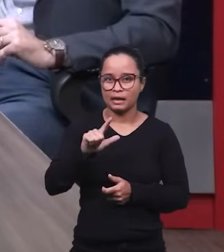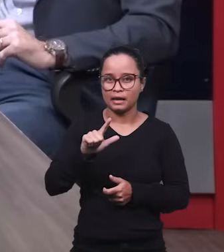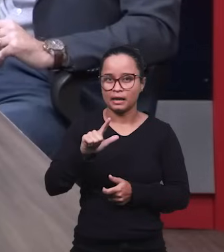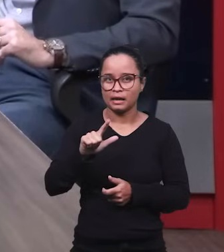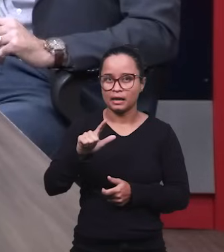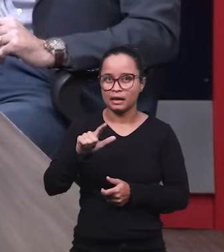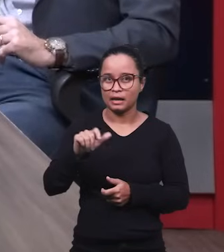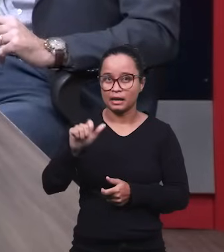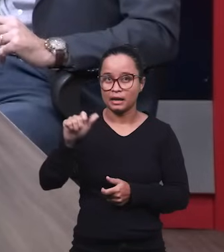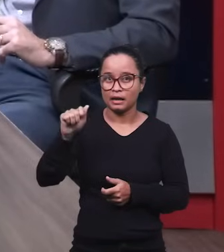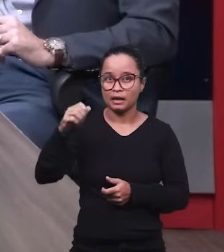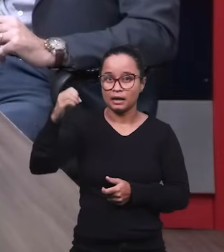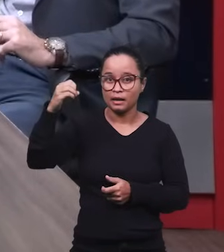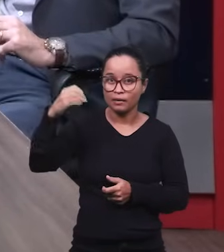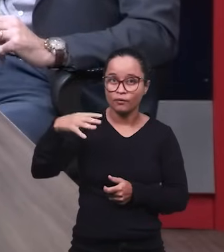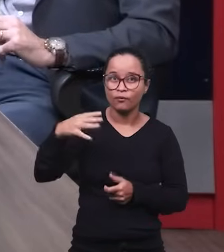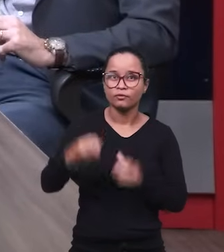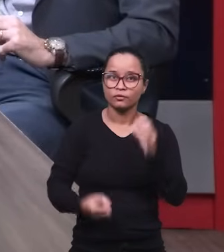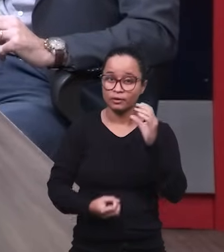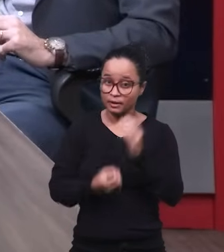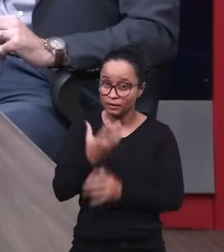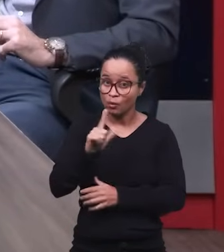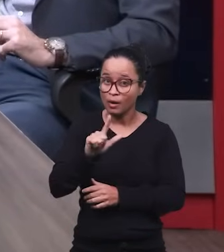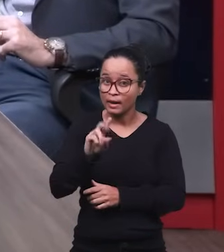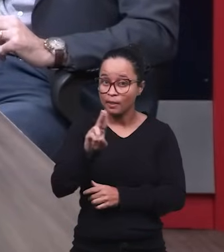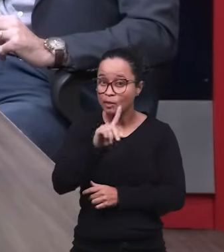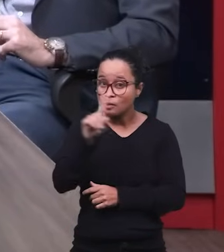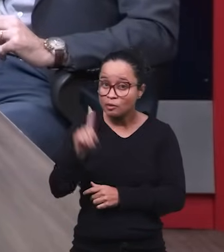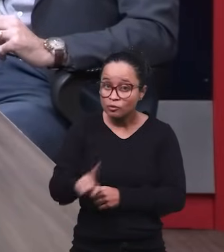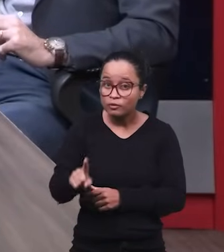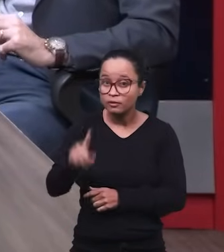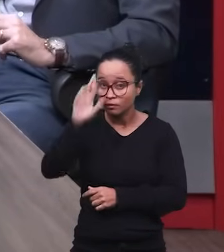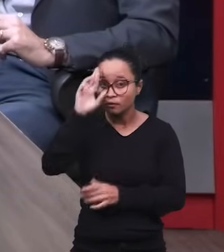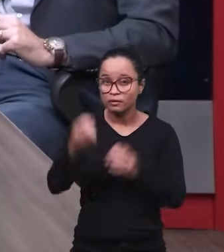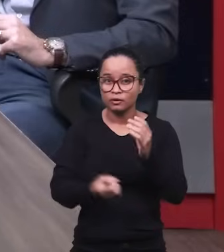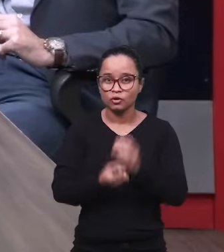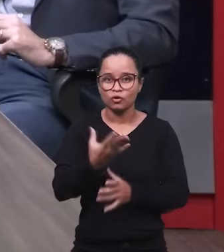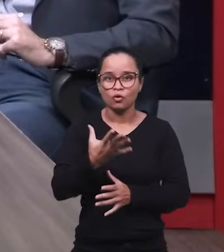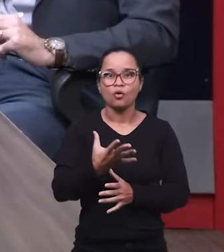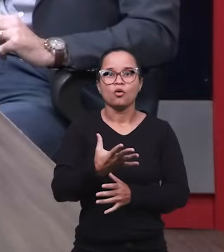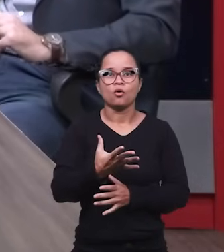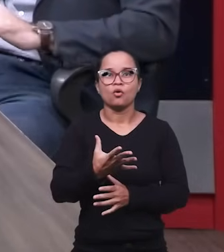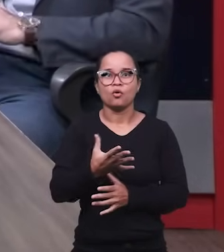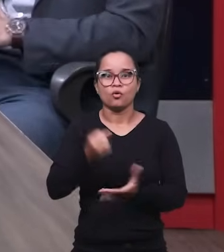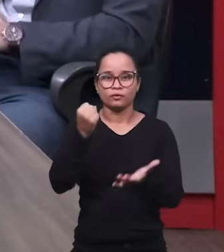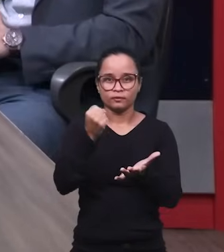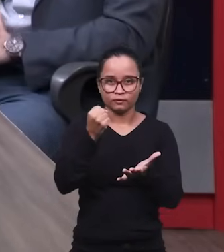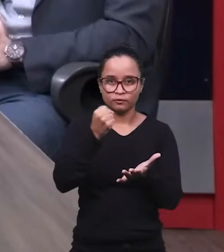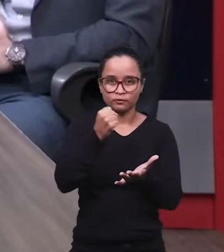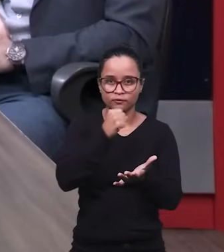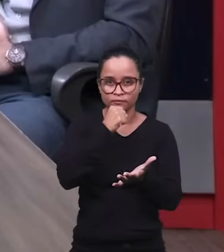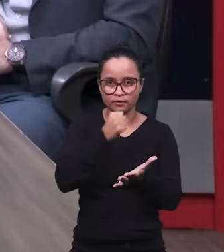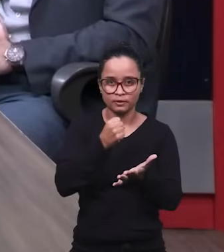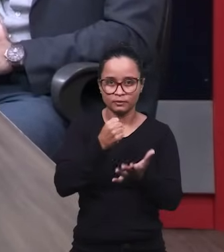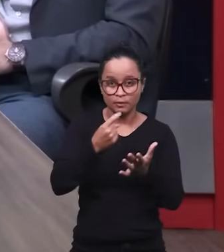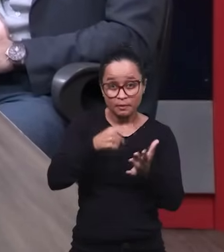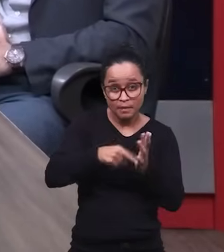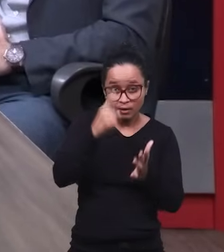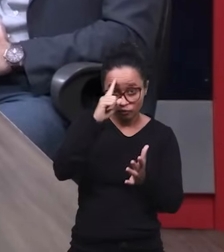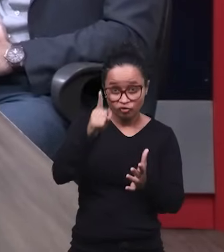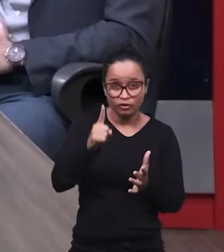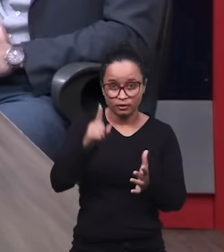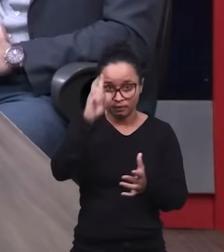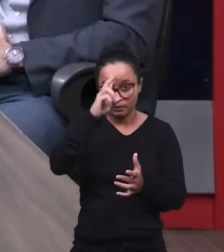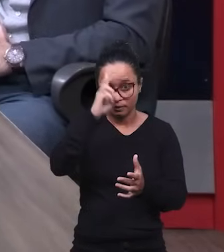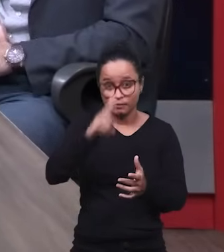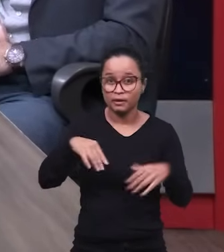no primeiro dia, também é relativa. Mas a luz que está lá no Novo Testamento, que é Fós, né, que é a essência, essa luz